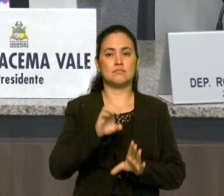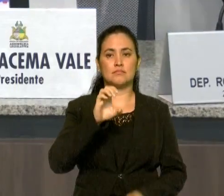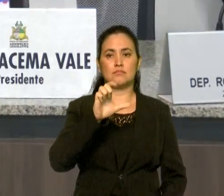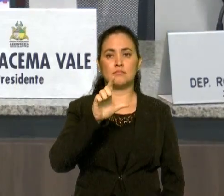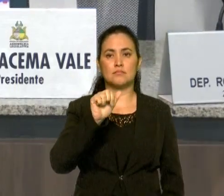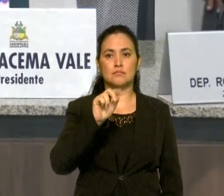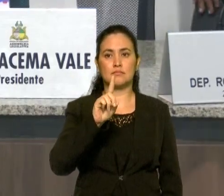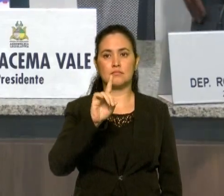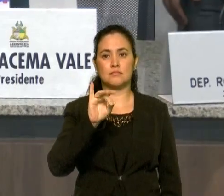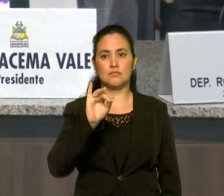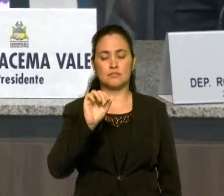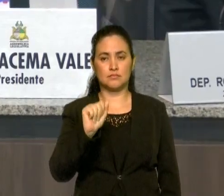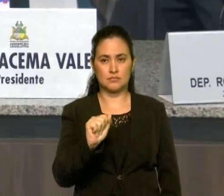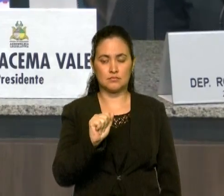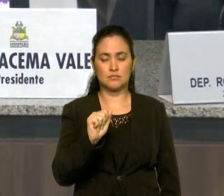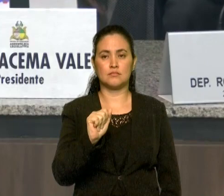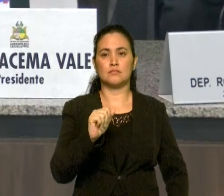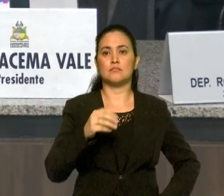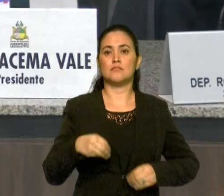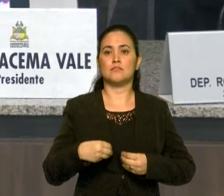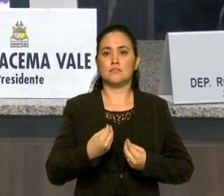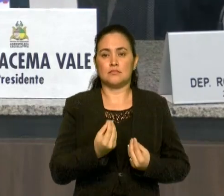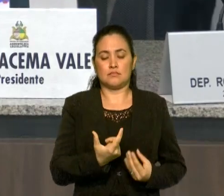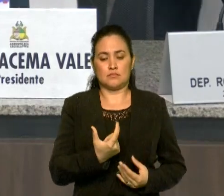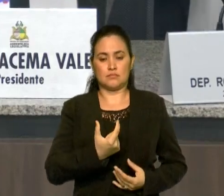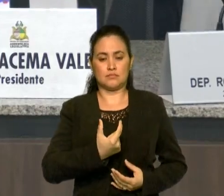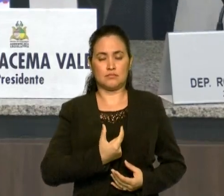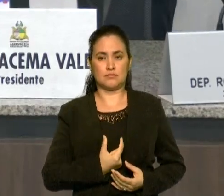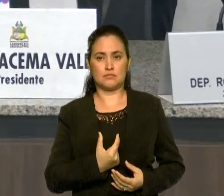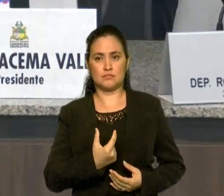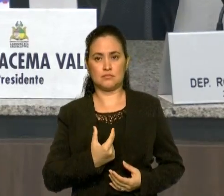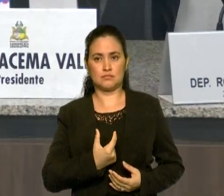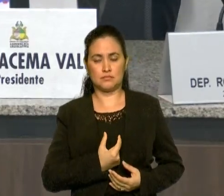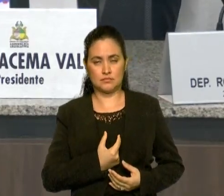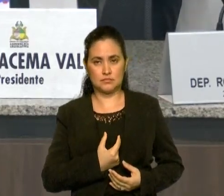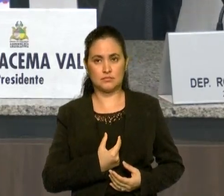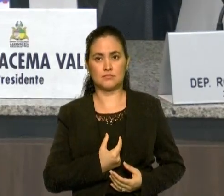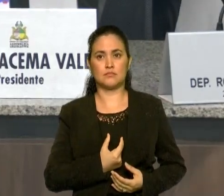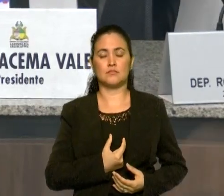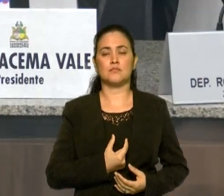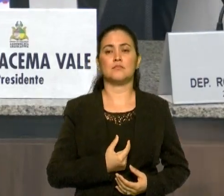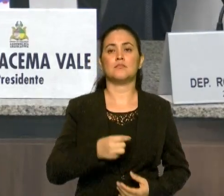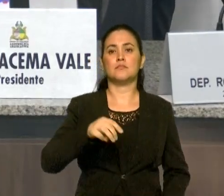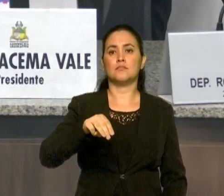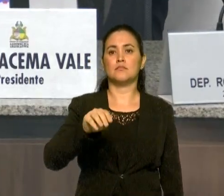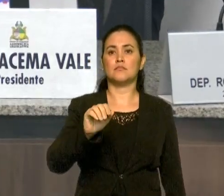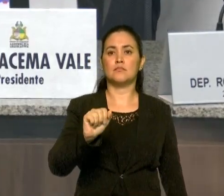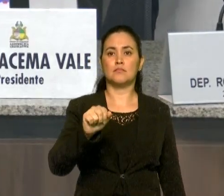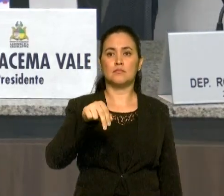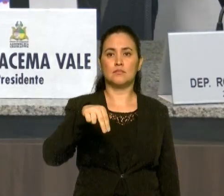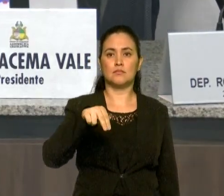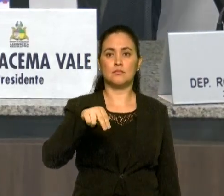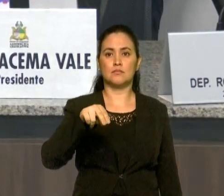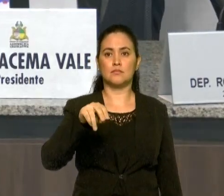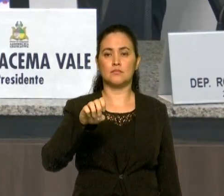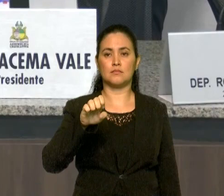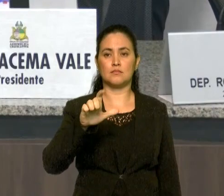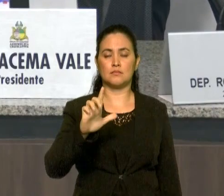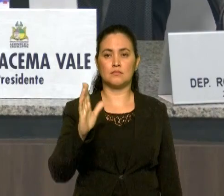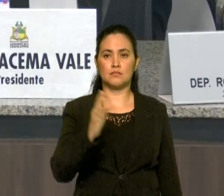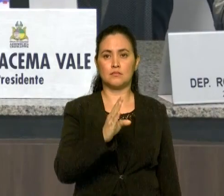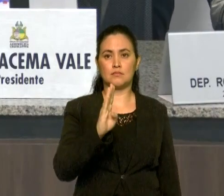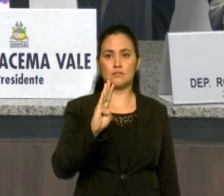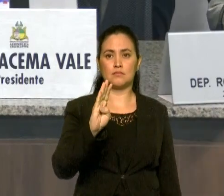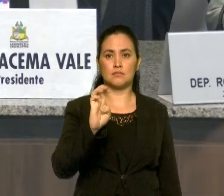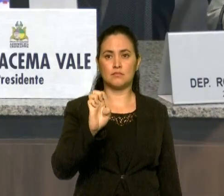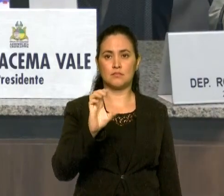Coutinho, que concede a medalha de mérito legislativo Manuel Beckmann, em memória ao